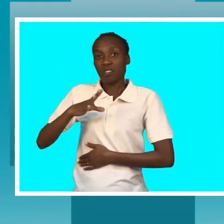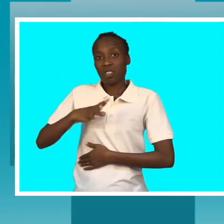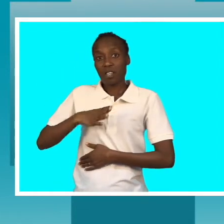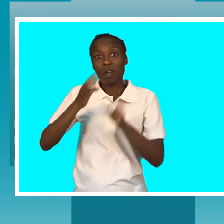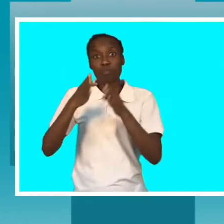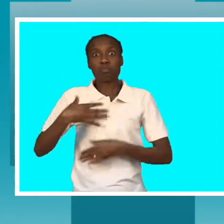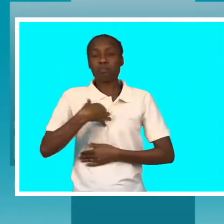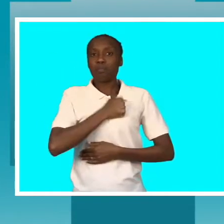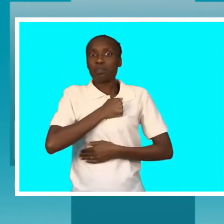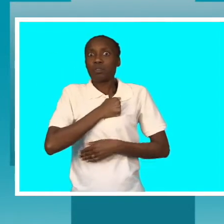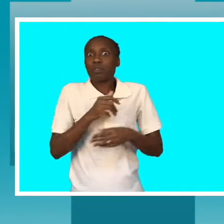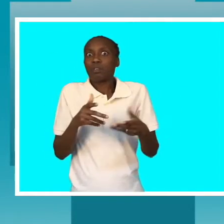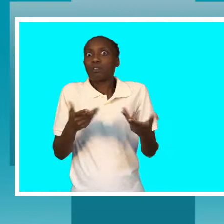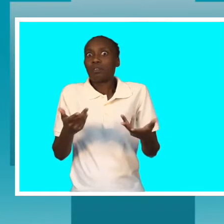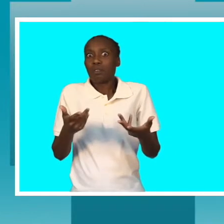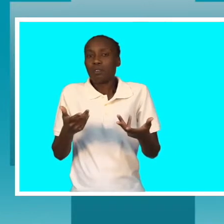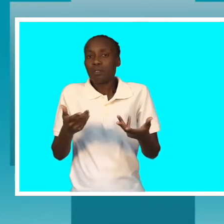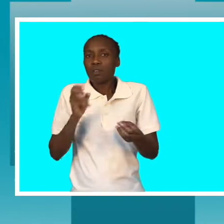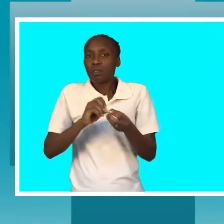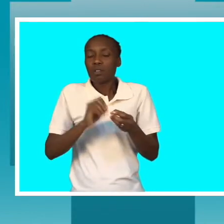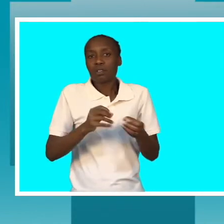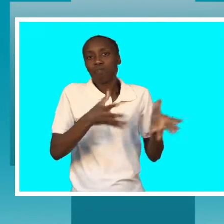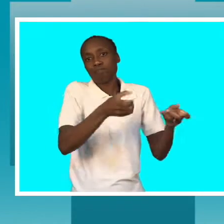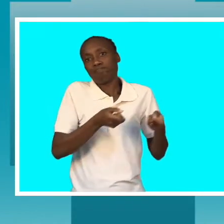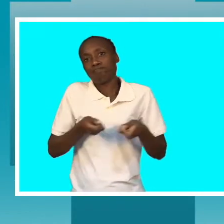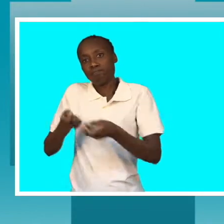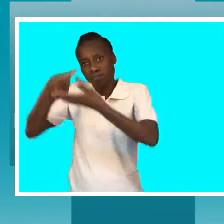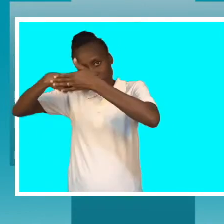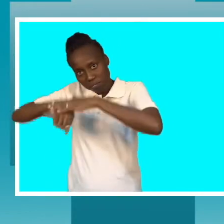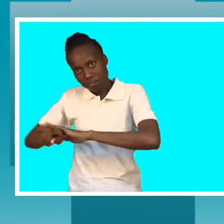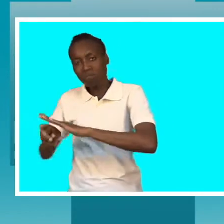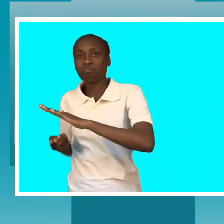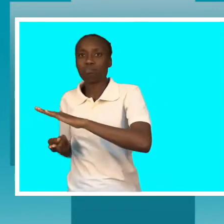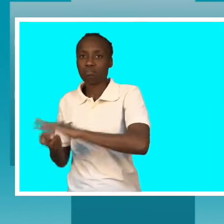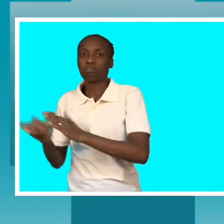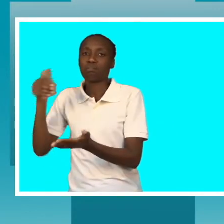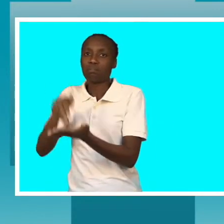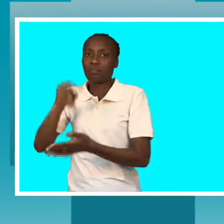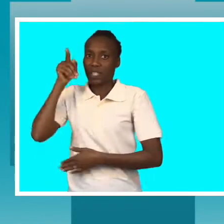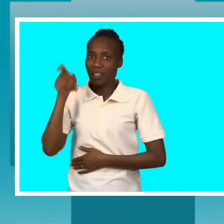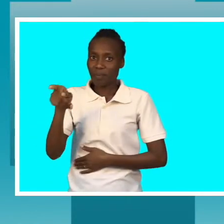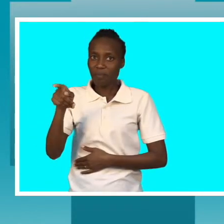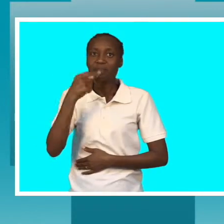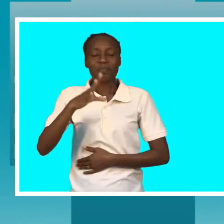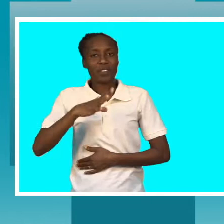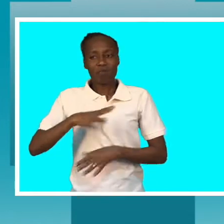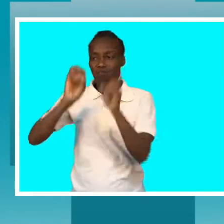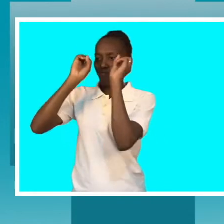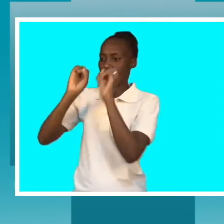chegam lá, disseram que a pessoa o quê? Perdeu a vida. Daí, levaram o meu jardim aonde? Na casa morta. Ainda quando chegaram lá,